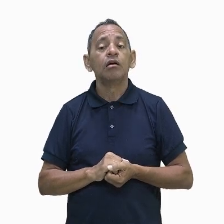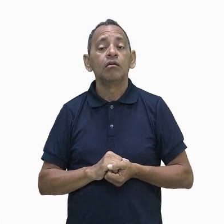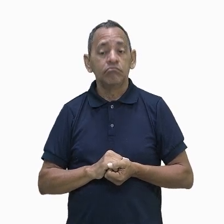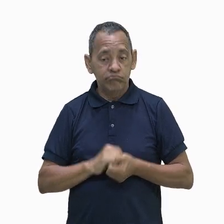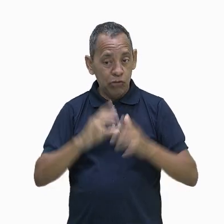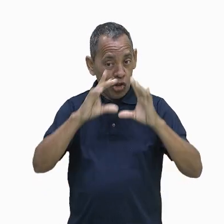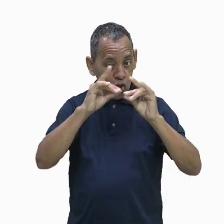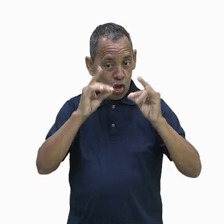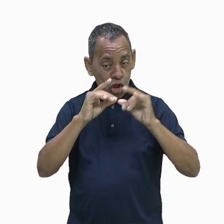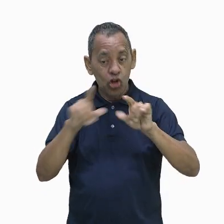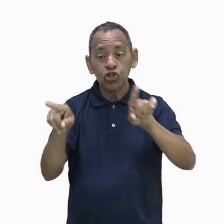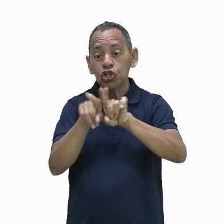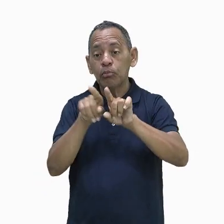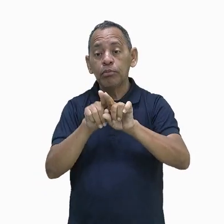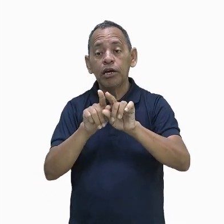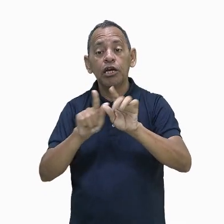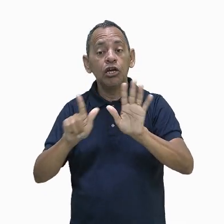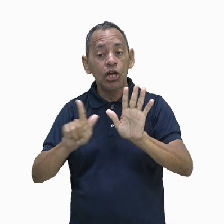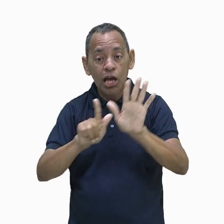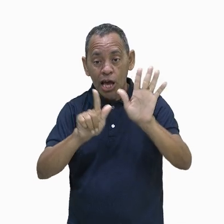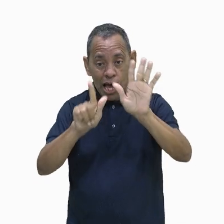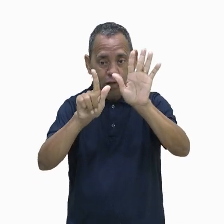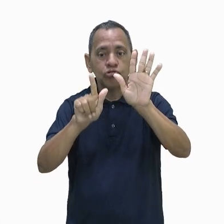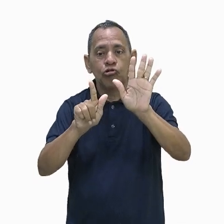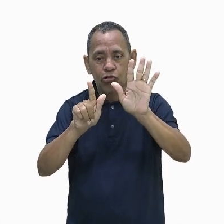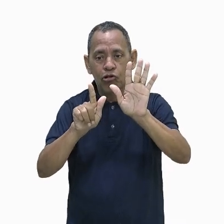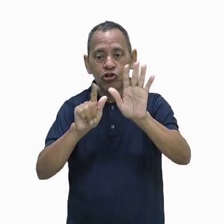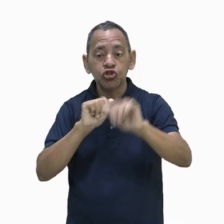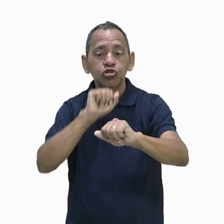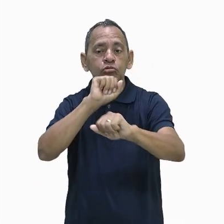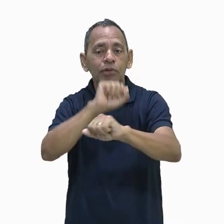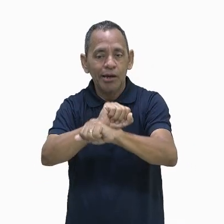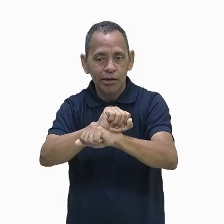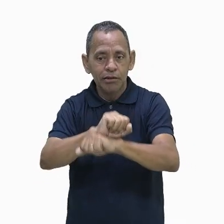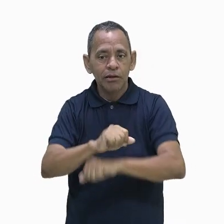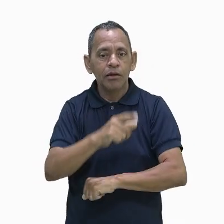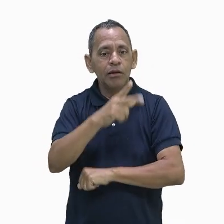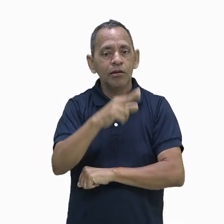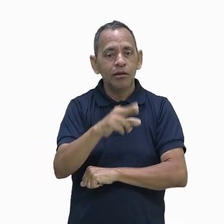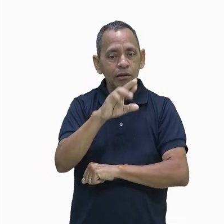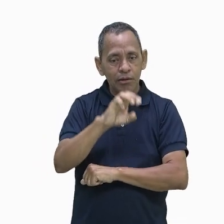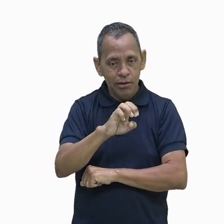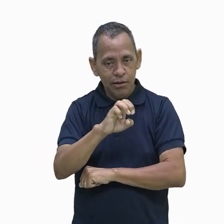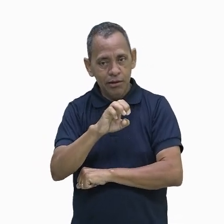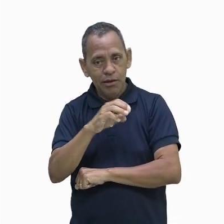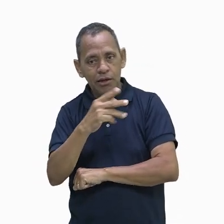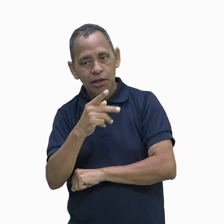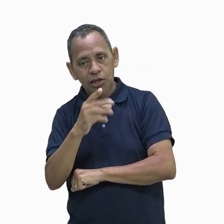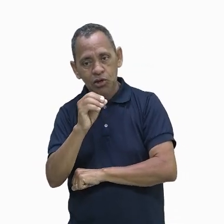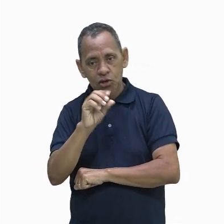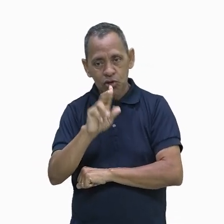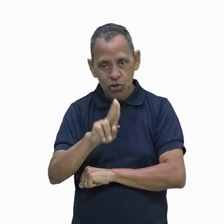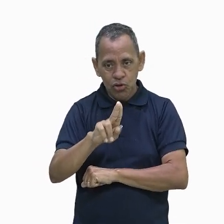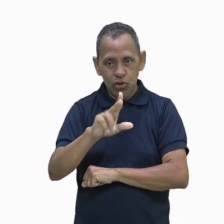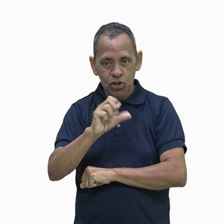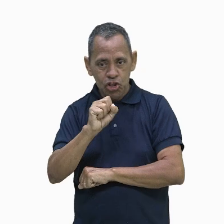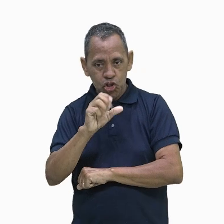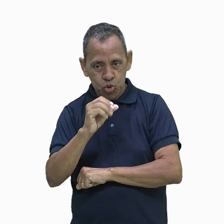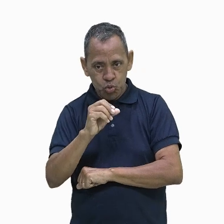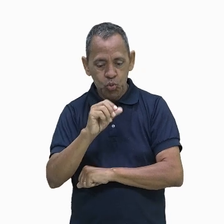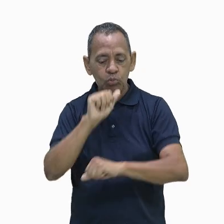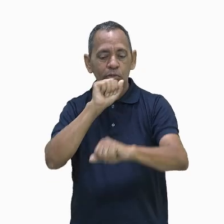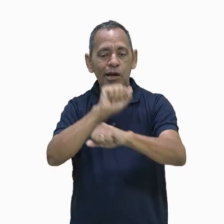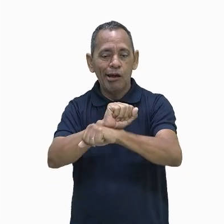os gasosos, em repouso. Quer dizer o quê? Repouso quer dizer que ele está parado, ou seja, que